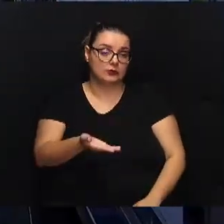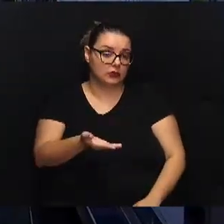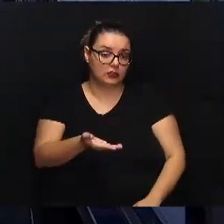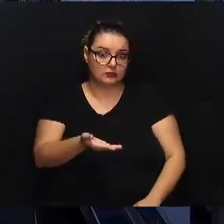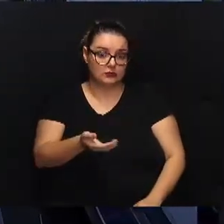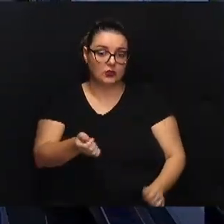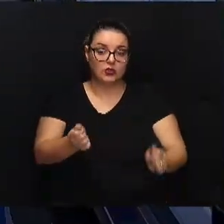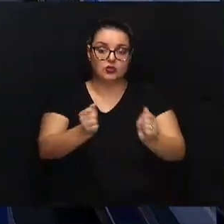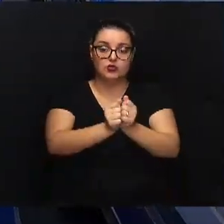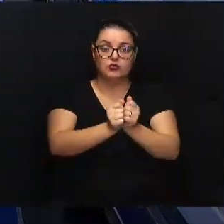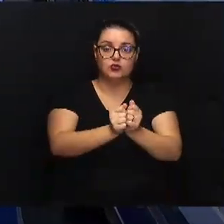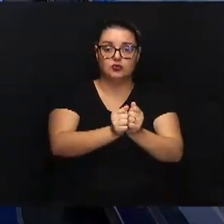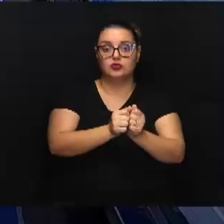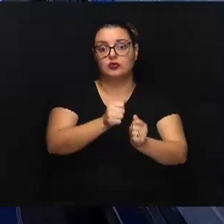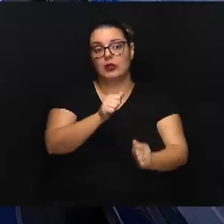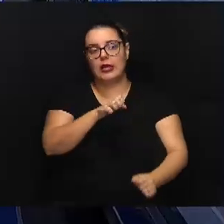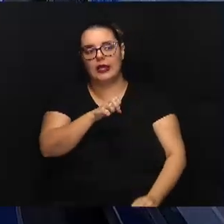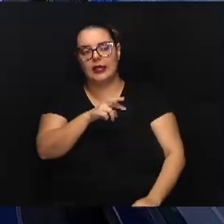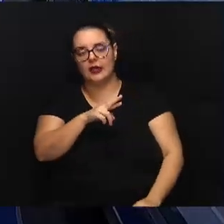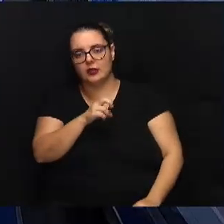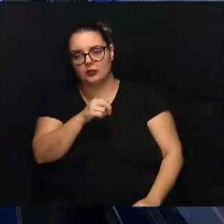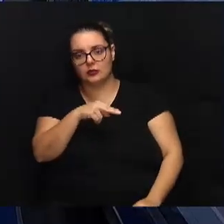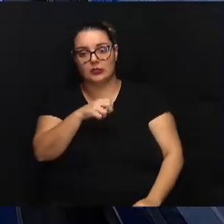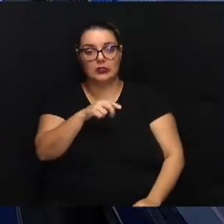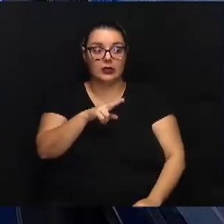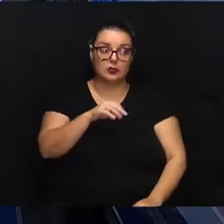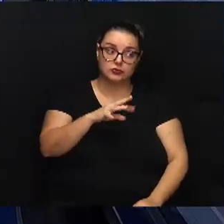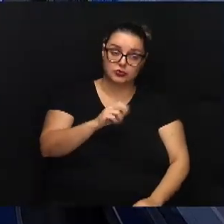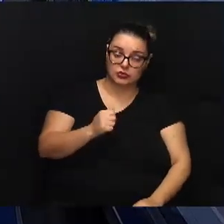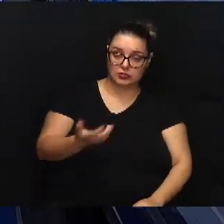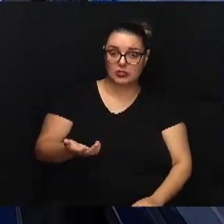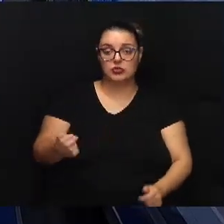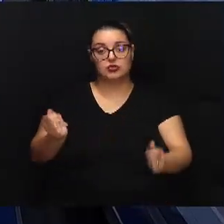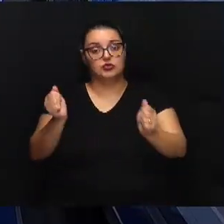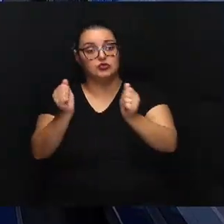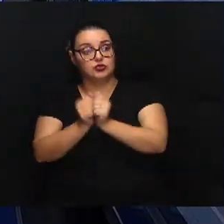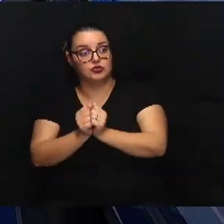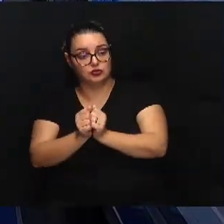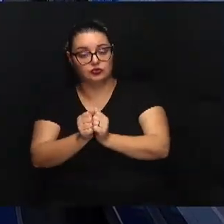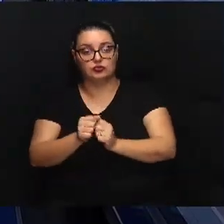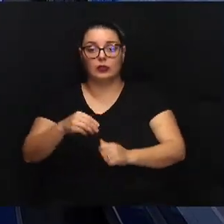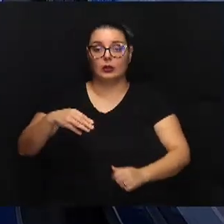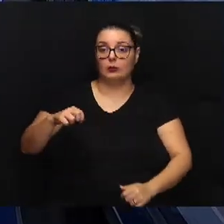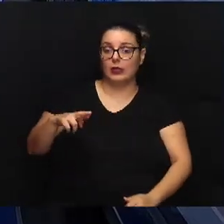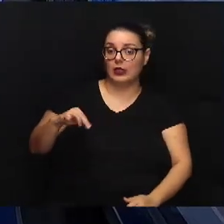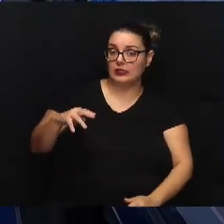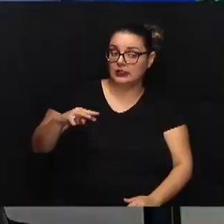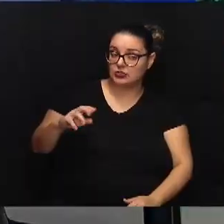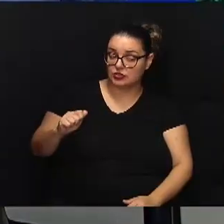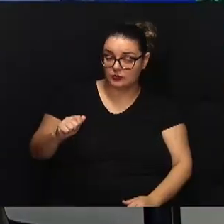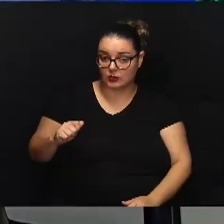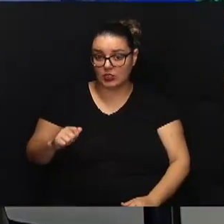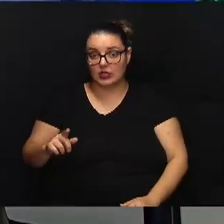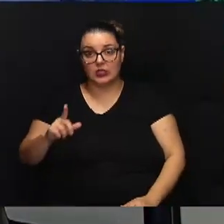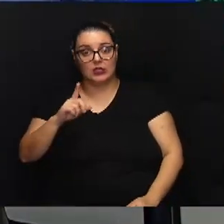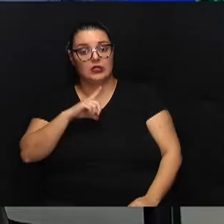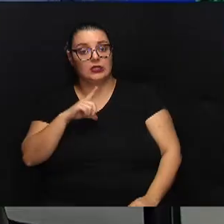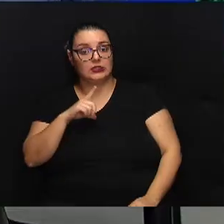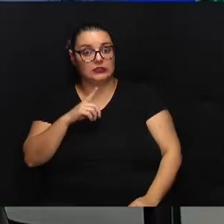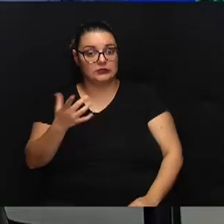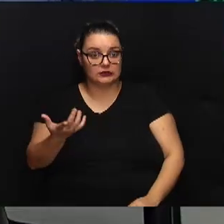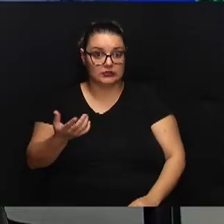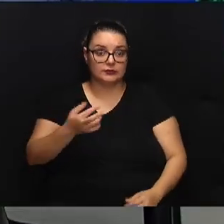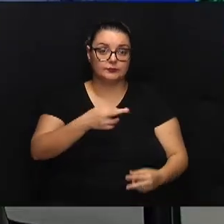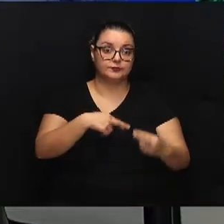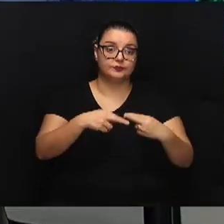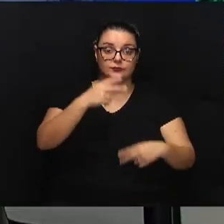junto à meteorologia aeronáutica, junto à meteorologia marítima, né? A gente tem a questão